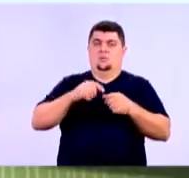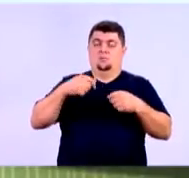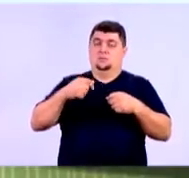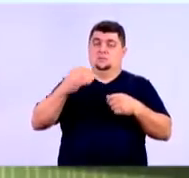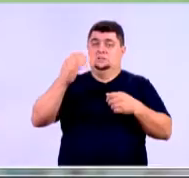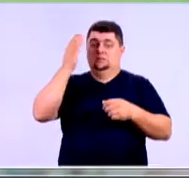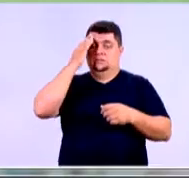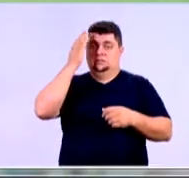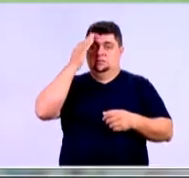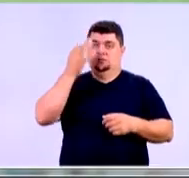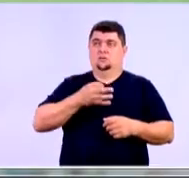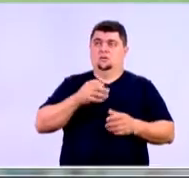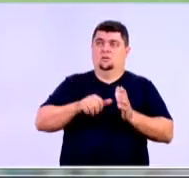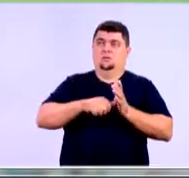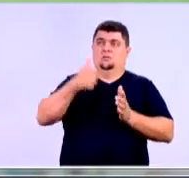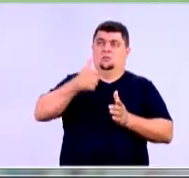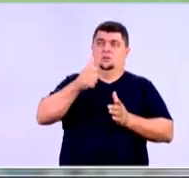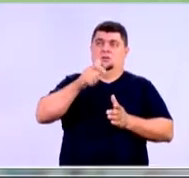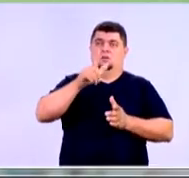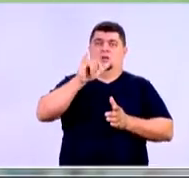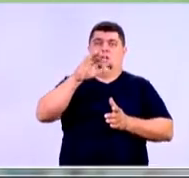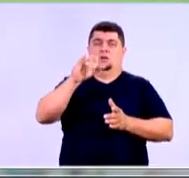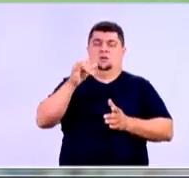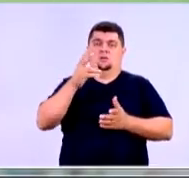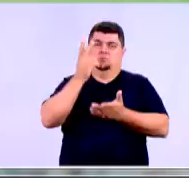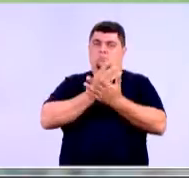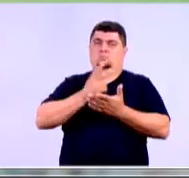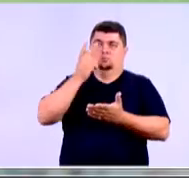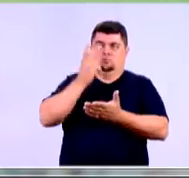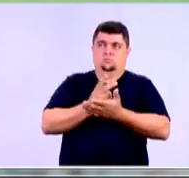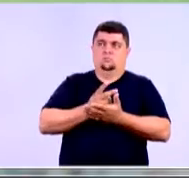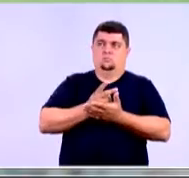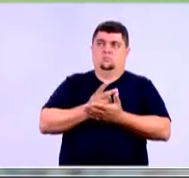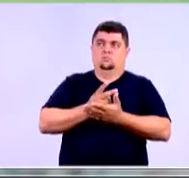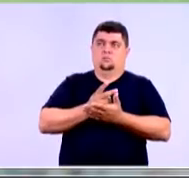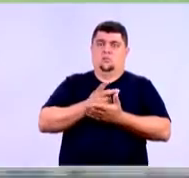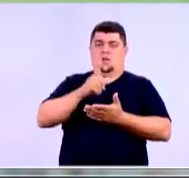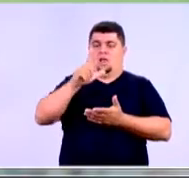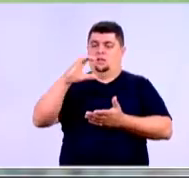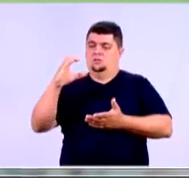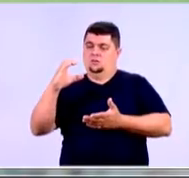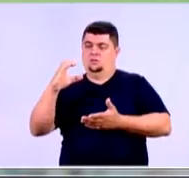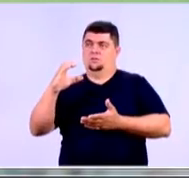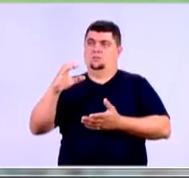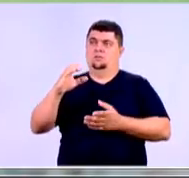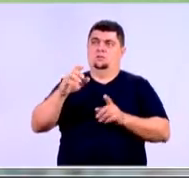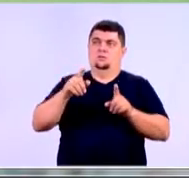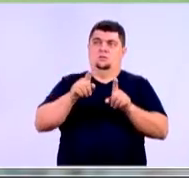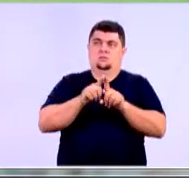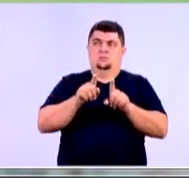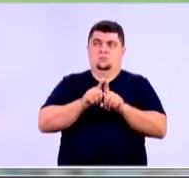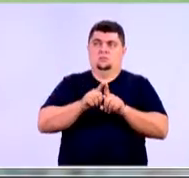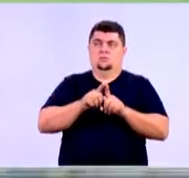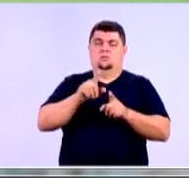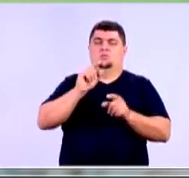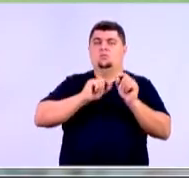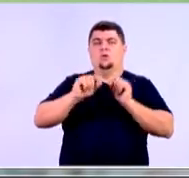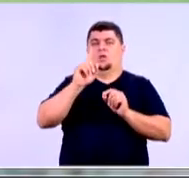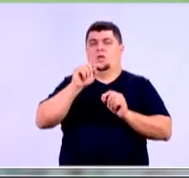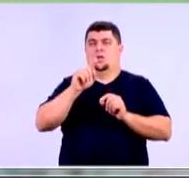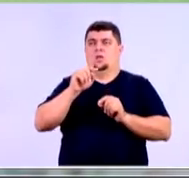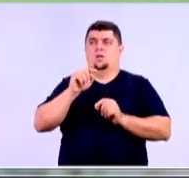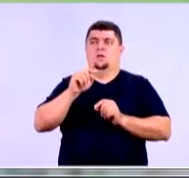entendessem aqui. Primeiro, nós vamos falar da liquidez corrente, que aqui nós vamos tratar como LC. Liquidez corrente, nós vamos tratar